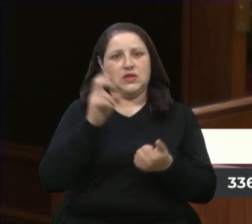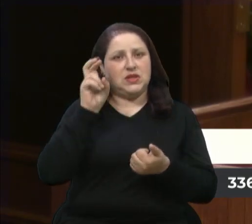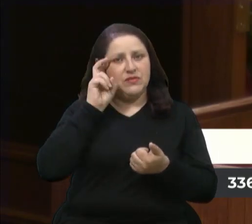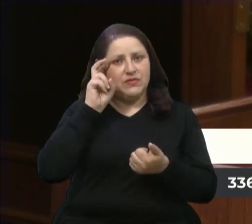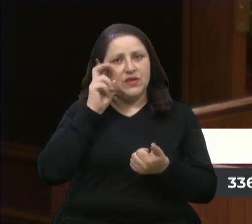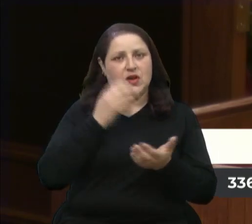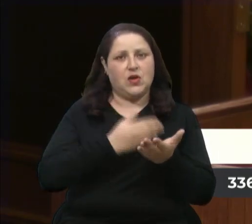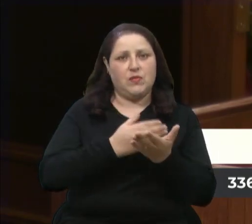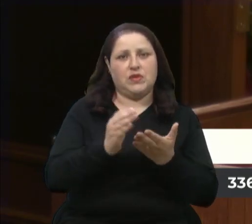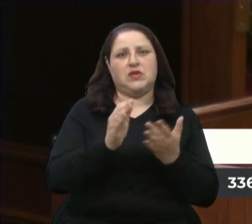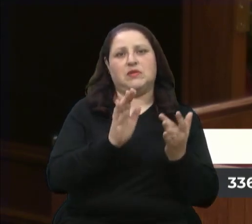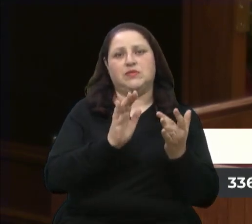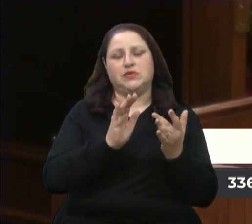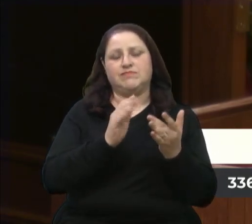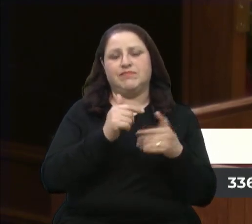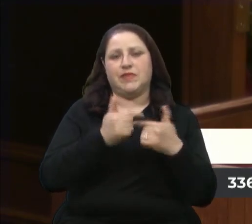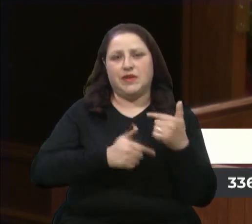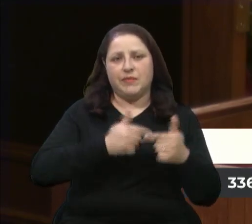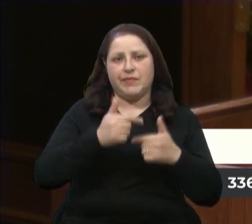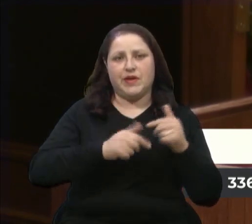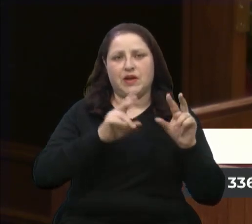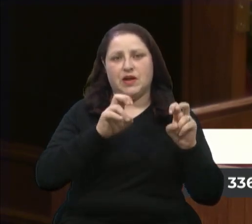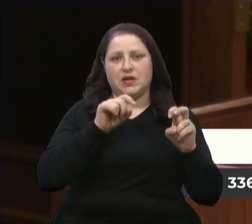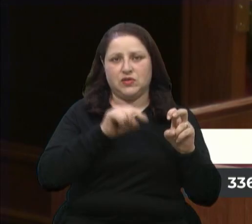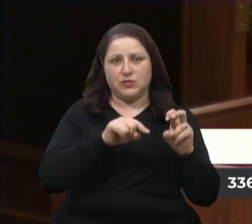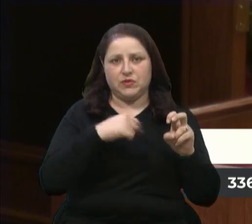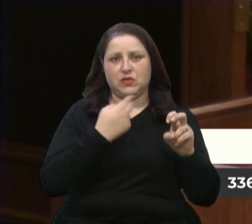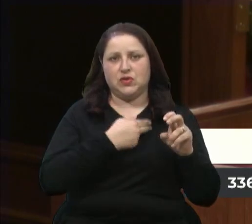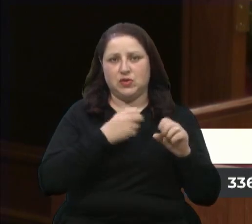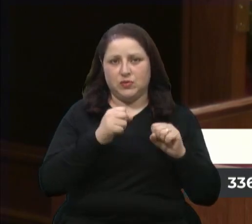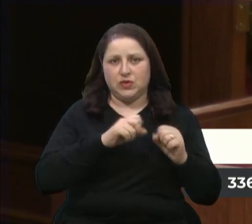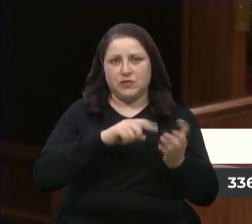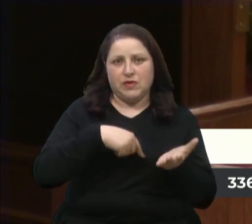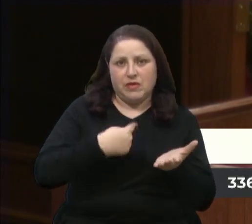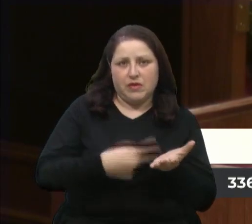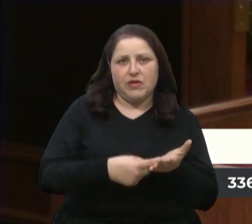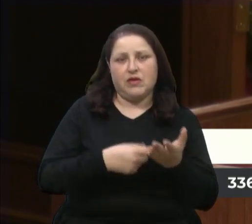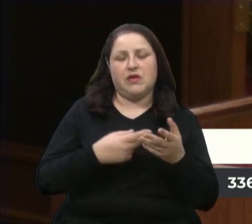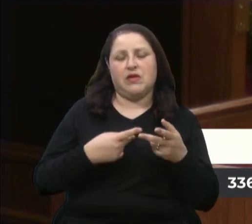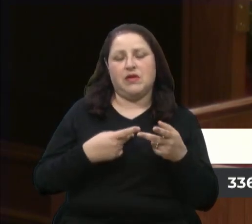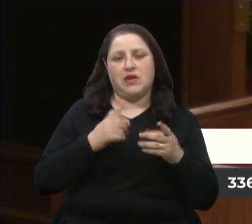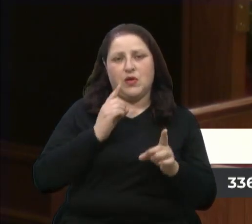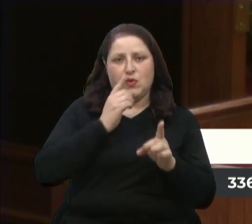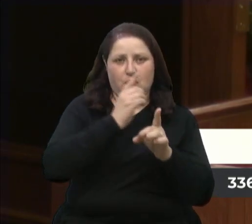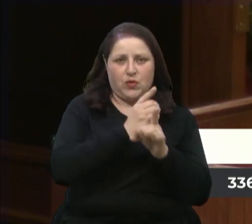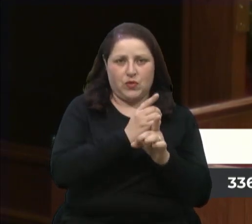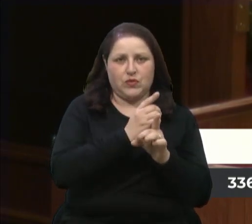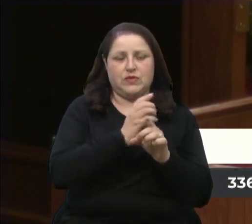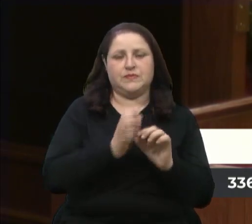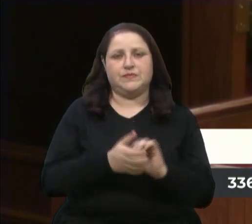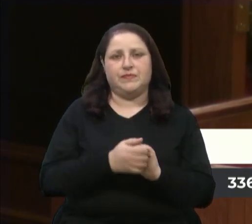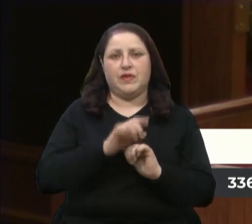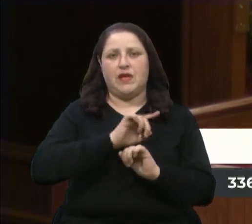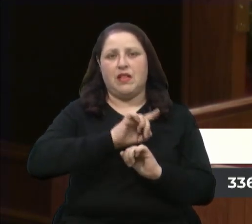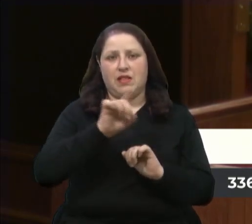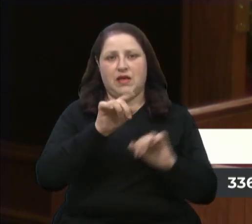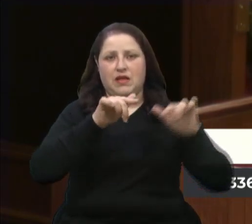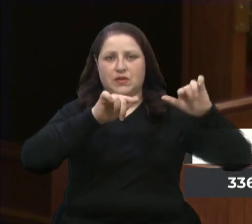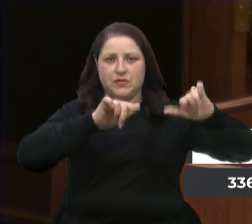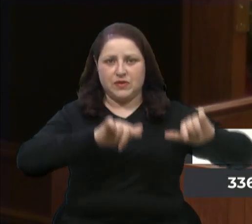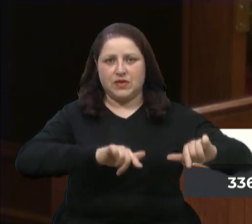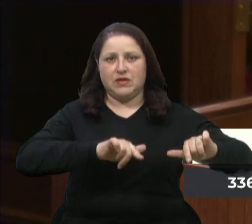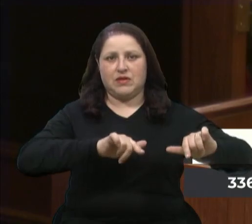trabalhar em cima para que nós pudéssemos marcar para se fazer esse encontro lá